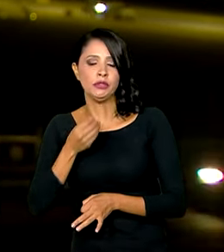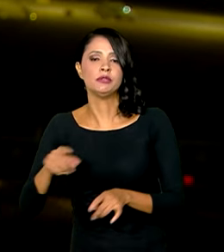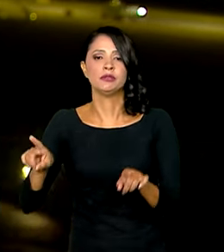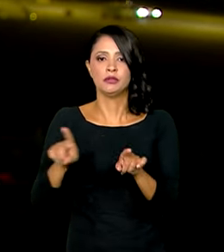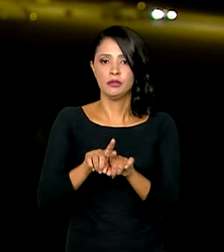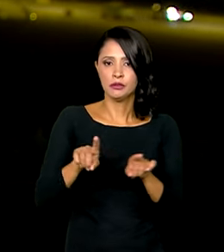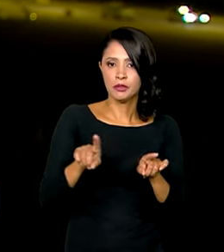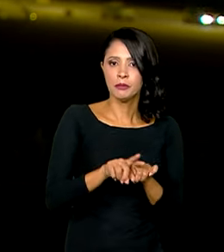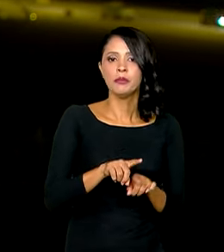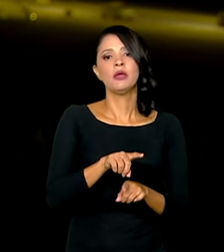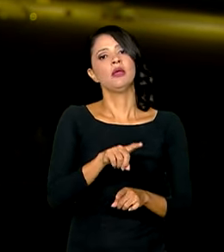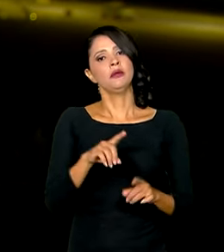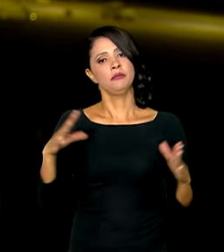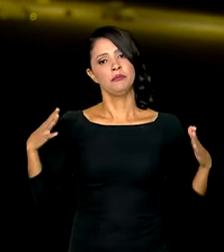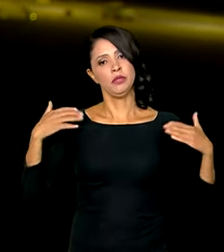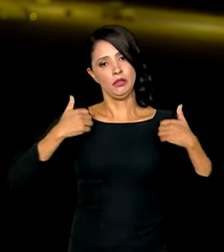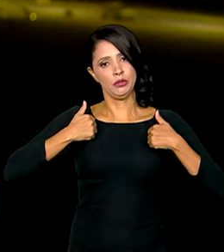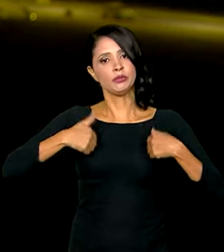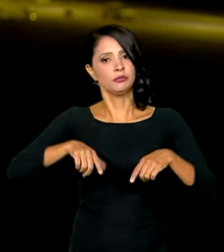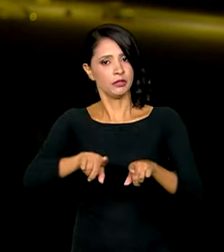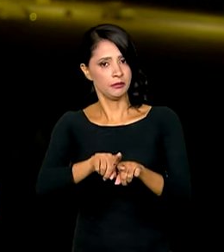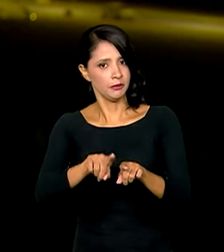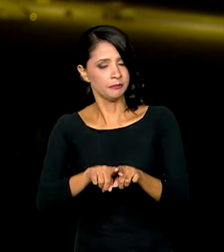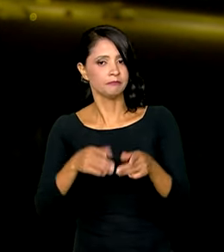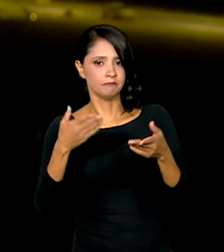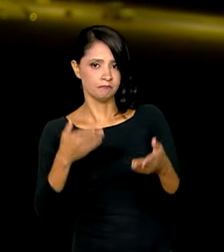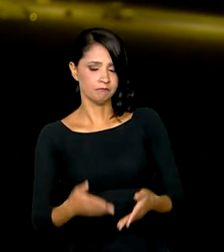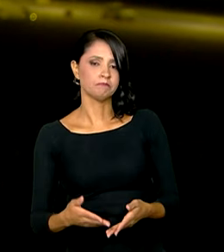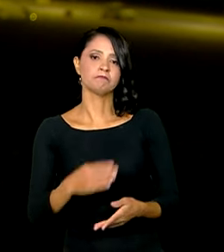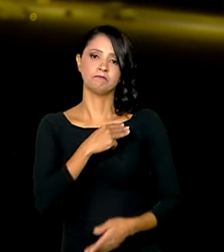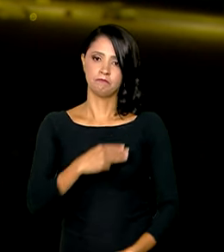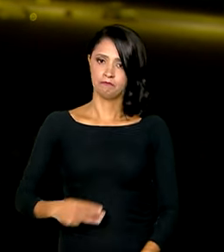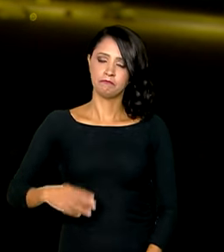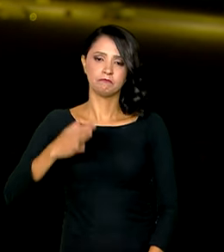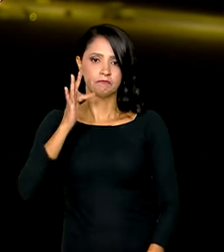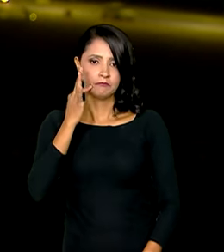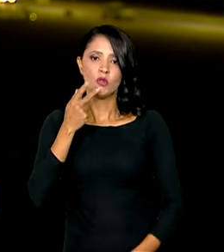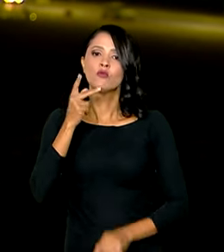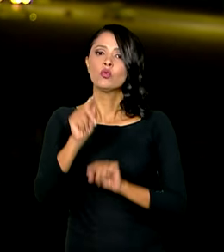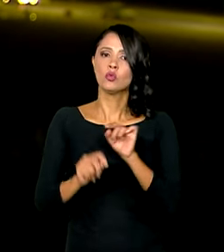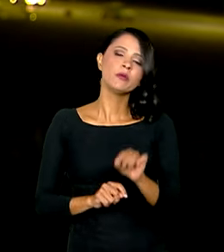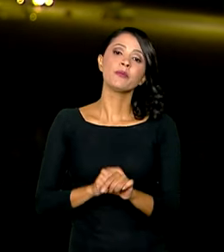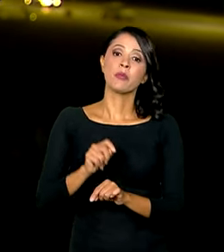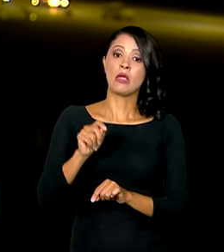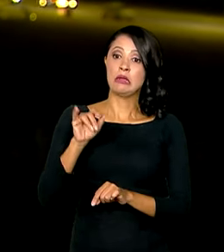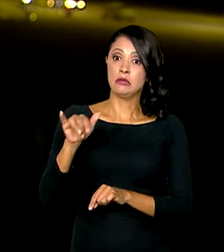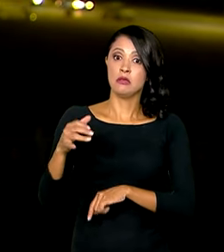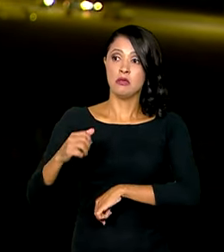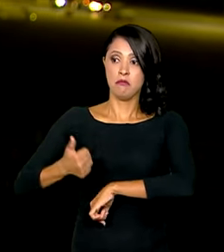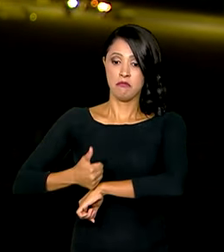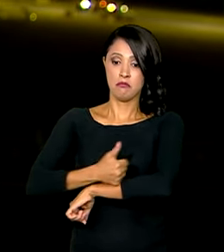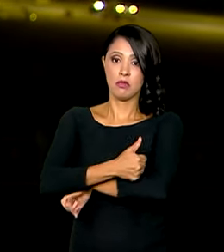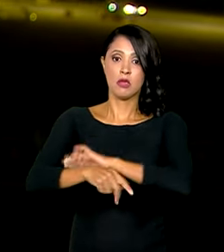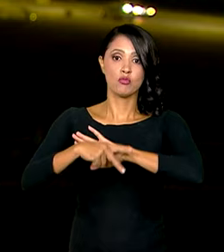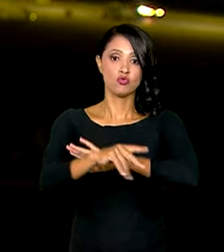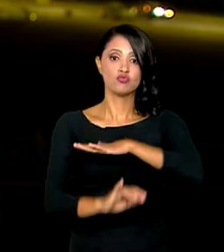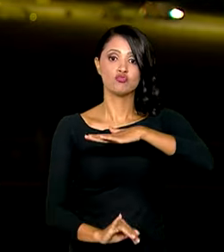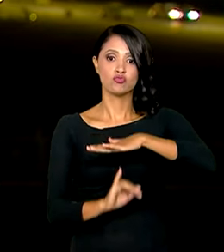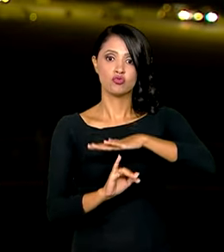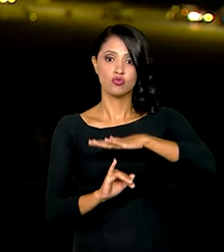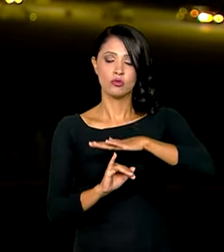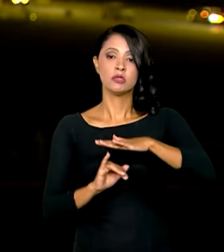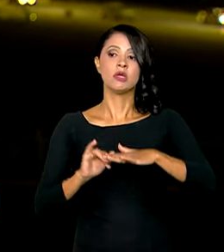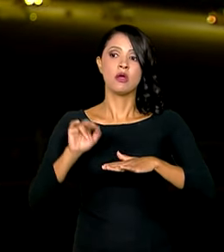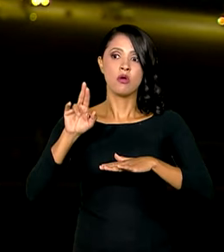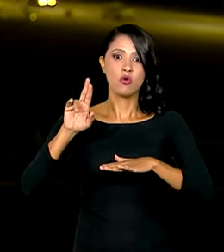mesmo ministros da Suprema Corte. O ministro Flávio Dino afirmou que quando membros de uma instituição se